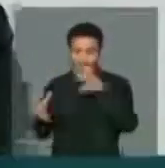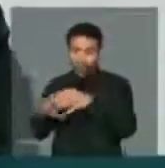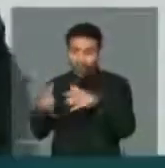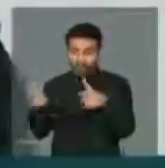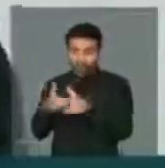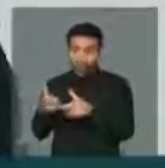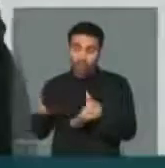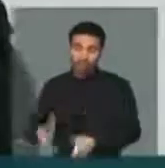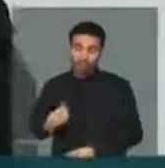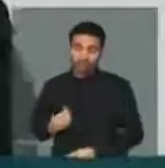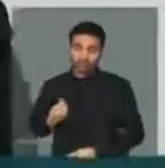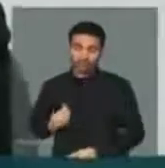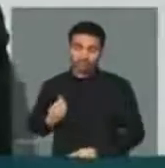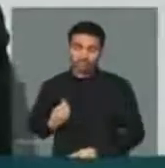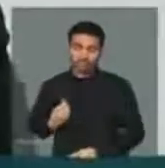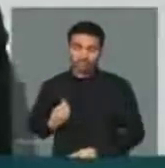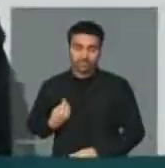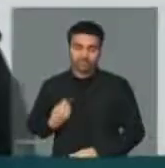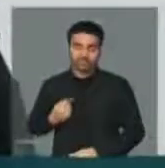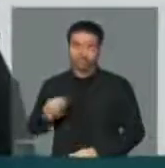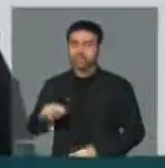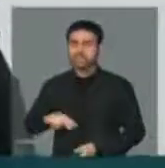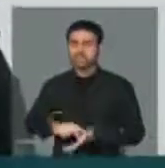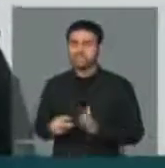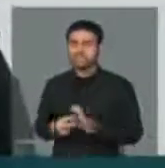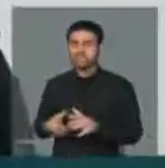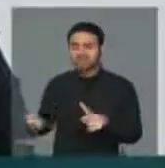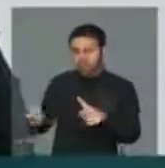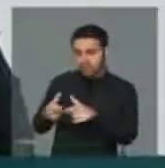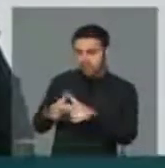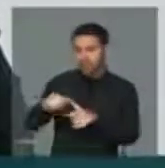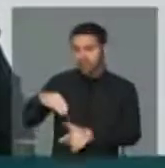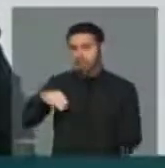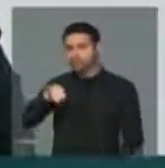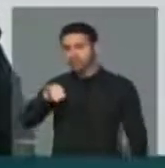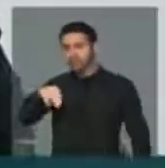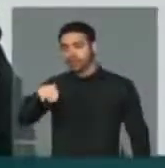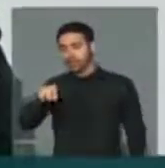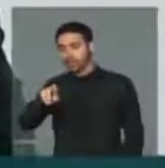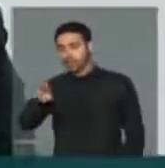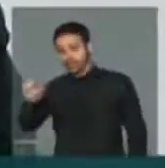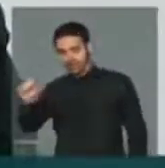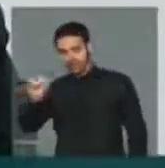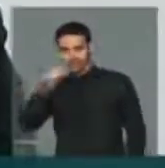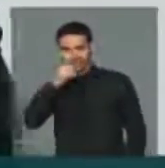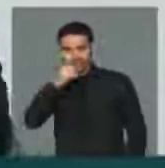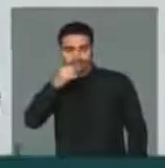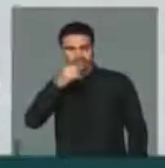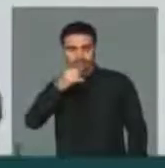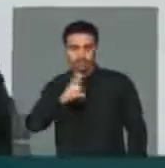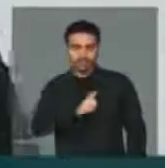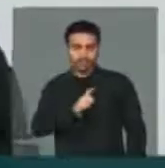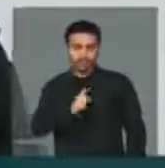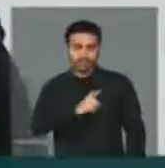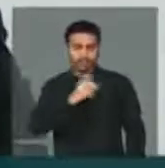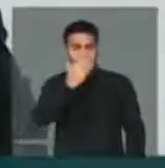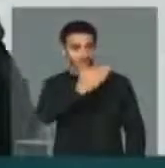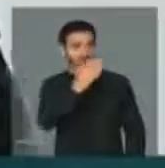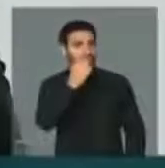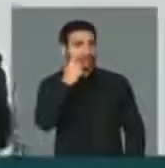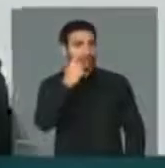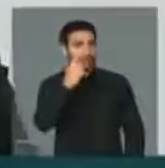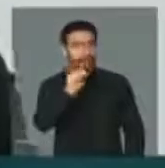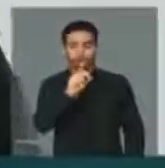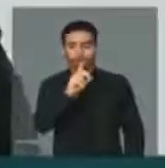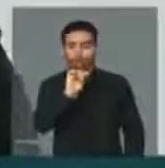minoria, a gente tem que analisar o que se chama de minoria. Por exemplo, temos aqui nosso deputado Adail Carneiro, do